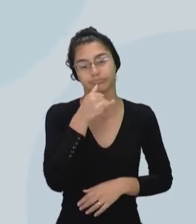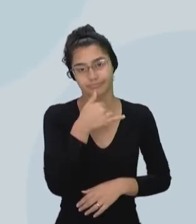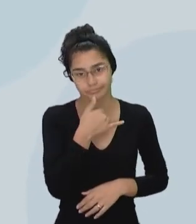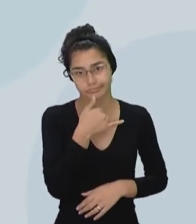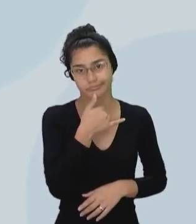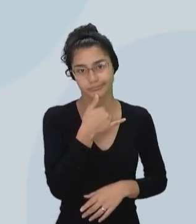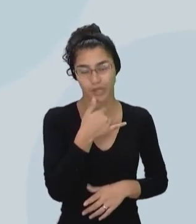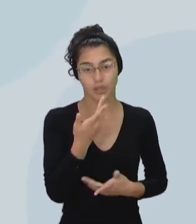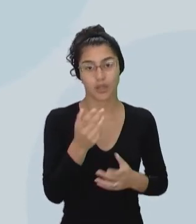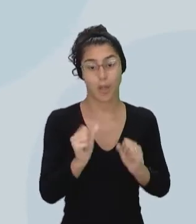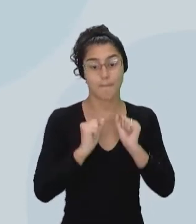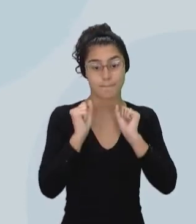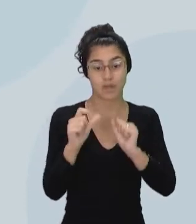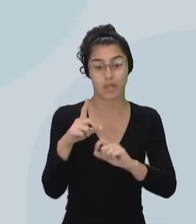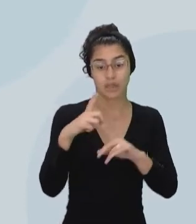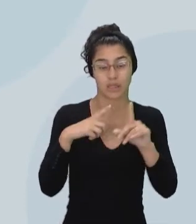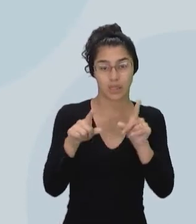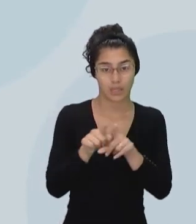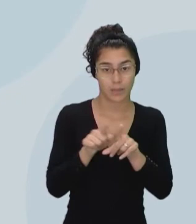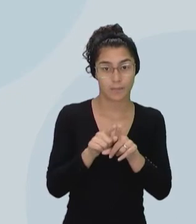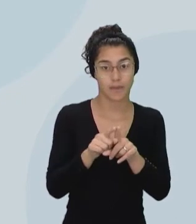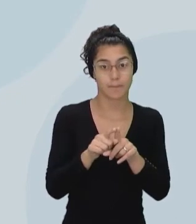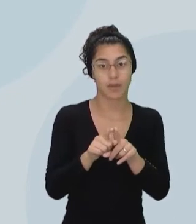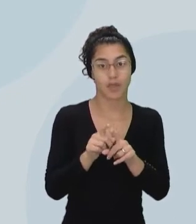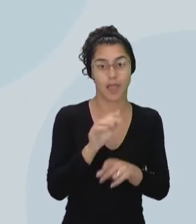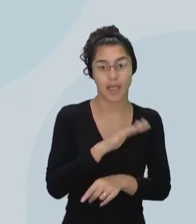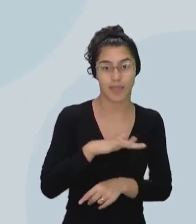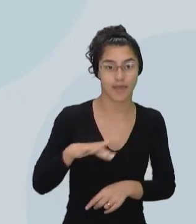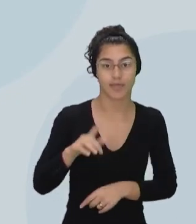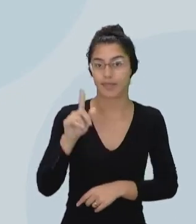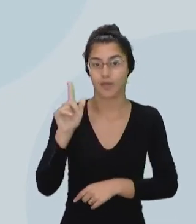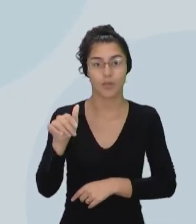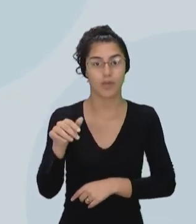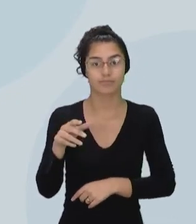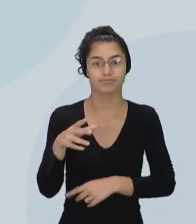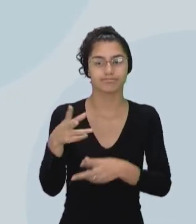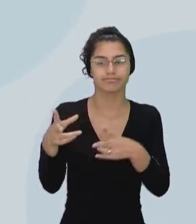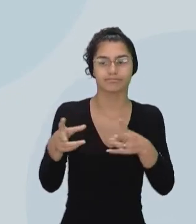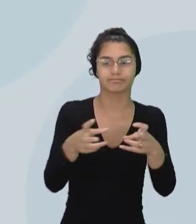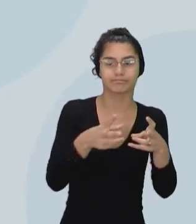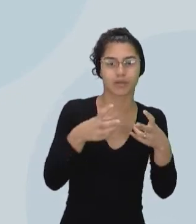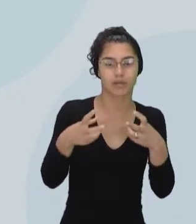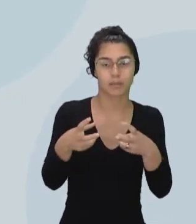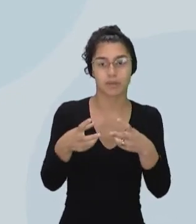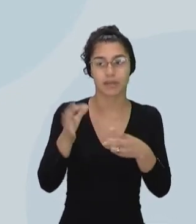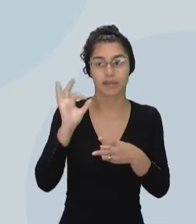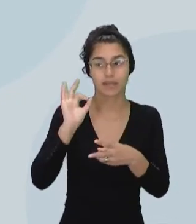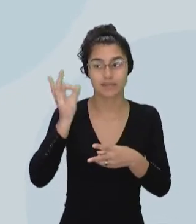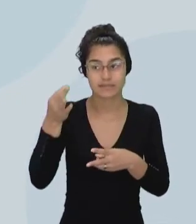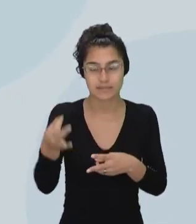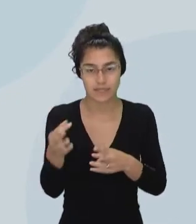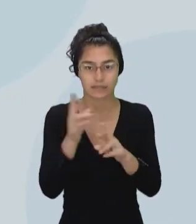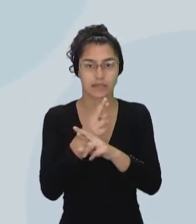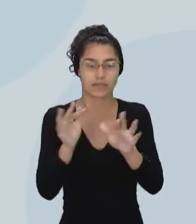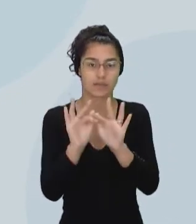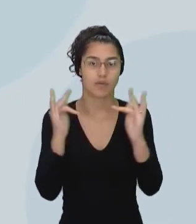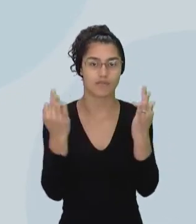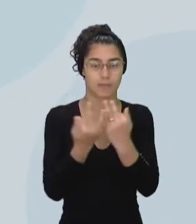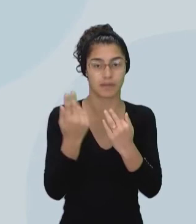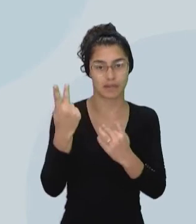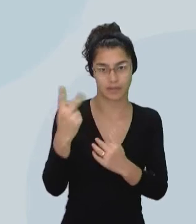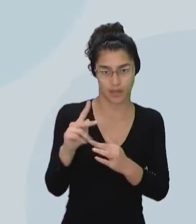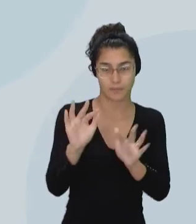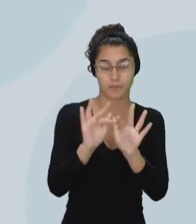infelizmente, podemos ter aí casos onde a criança não é bem assistida em relação à sua família, Então,